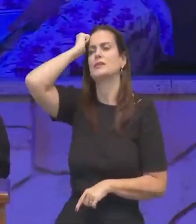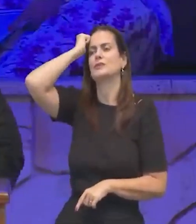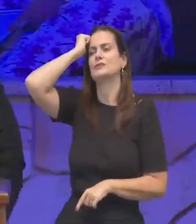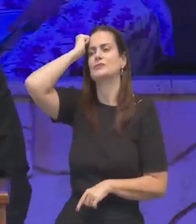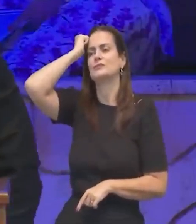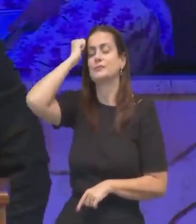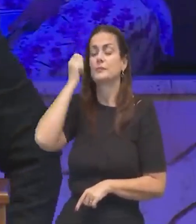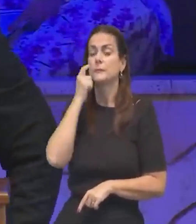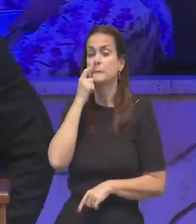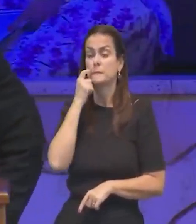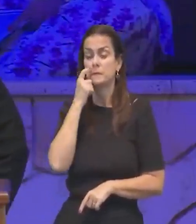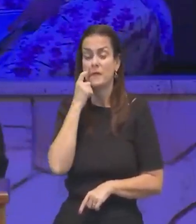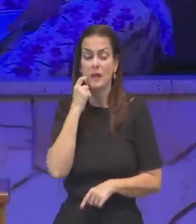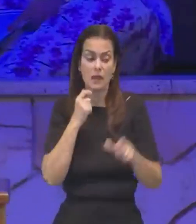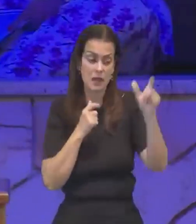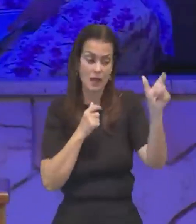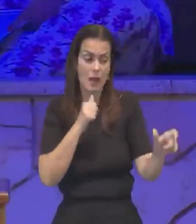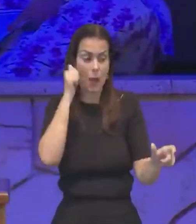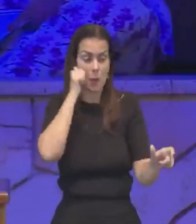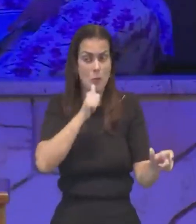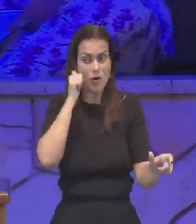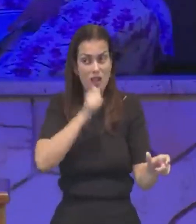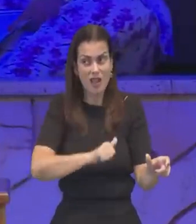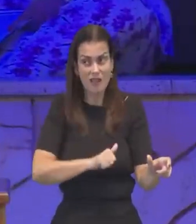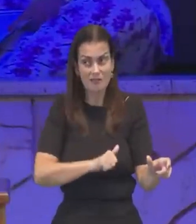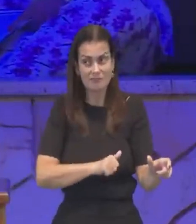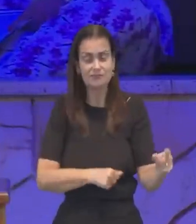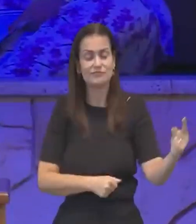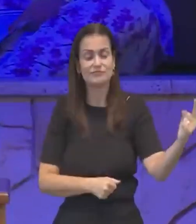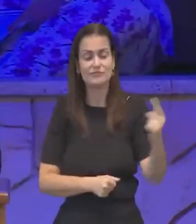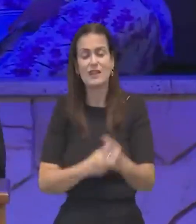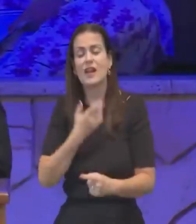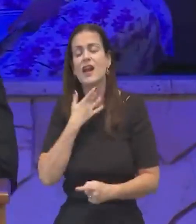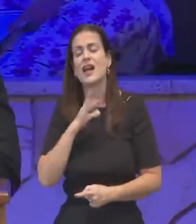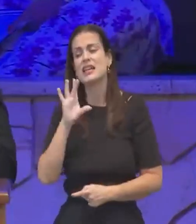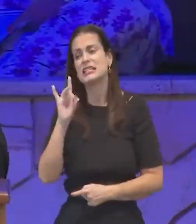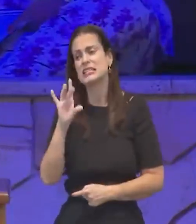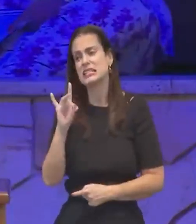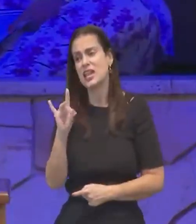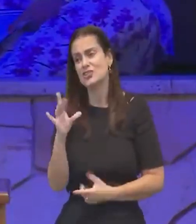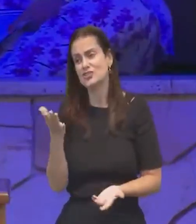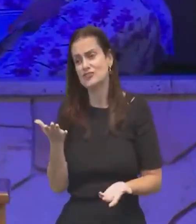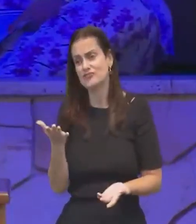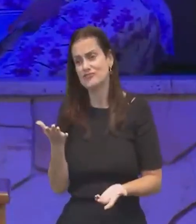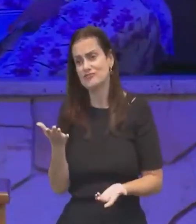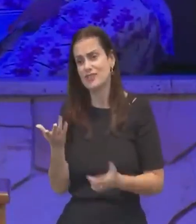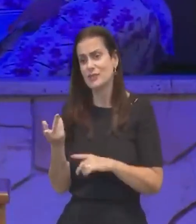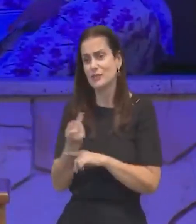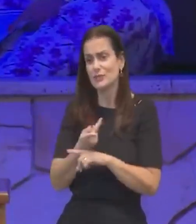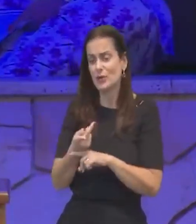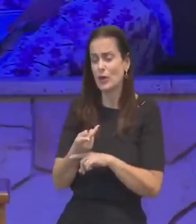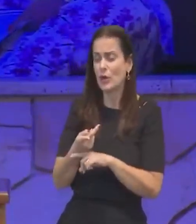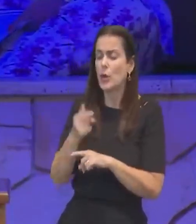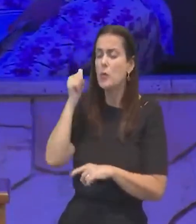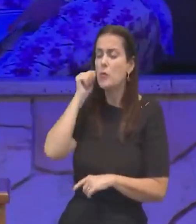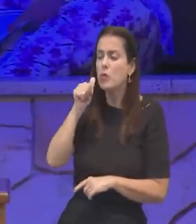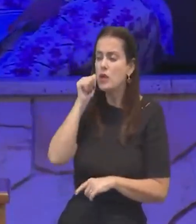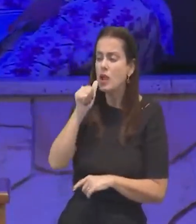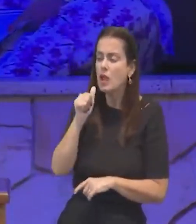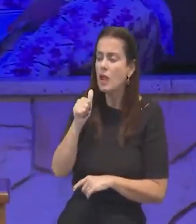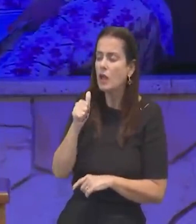Essa mulher estava sedenta, ela estava à procura de um significado em sua vida, e ali com Jesus ela começa a ter